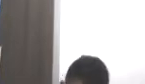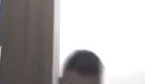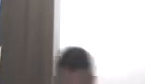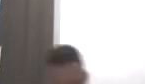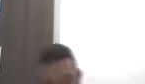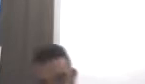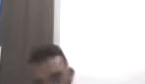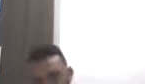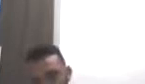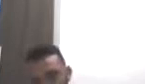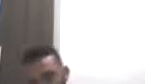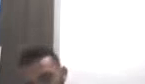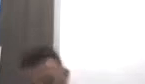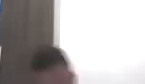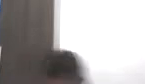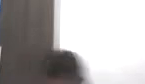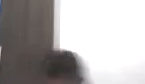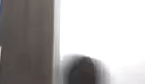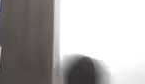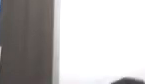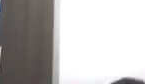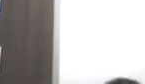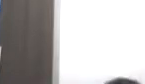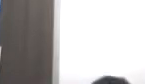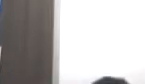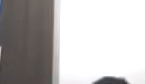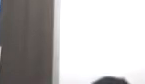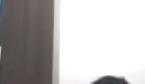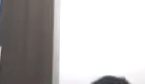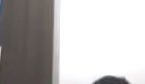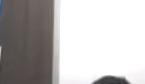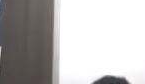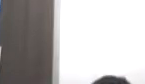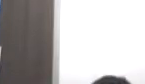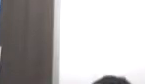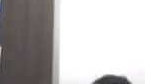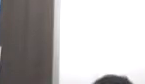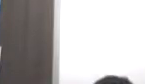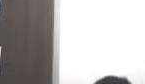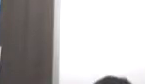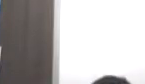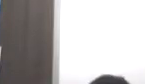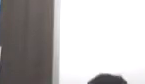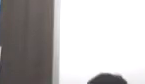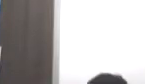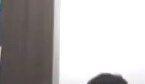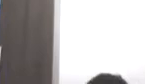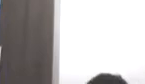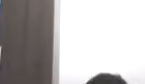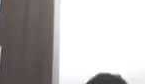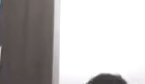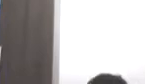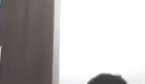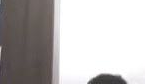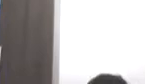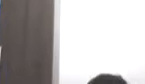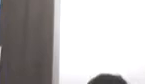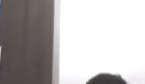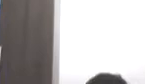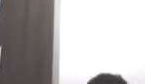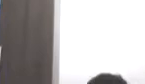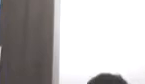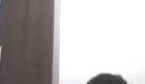também um outro composto que são as ceras, né, que a gente vê muito, principalmente onde está na folha, né, onde